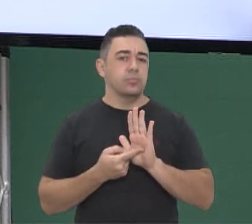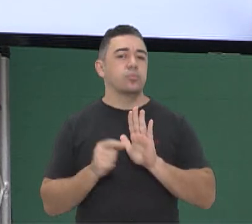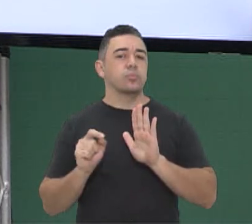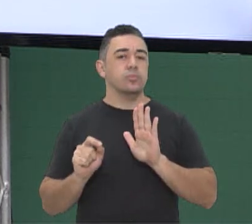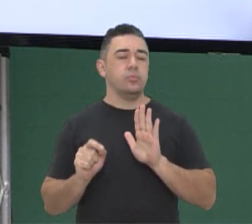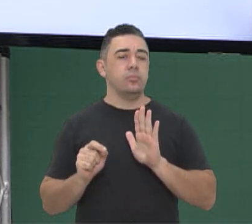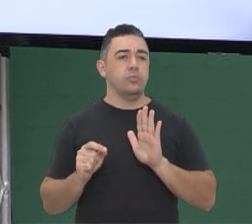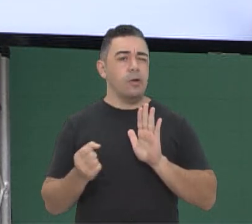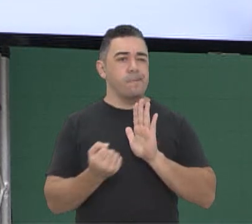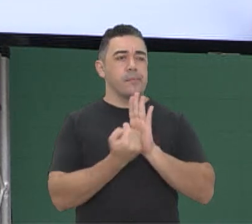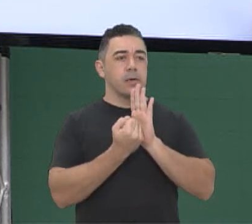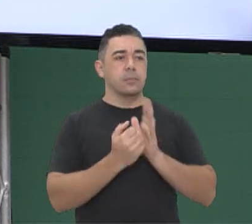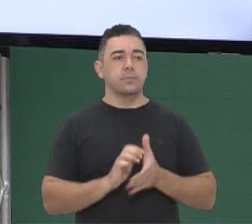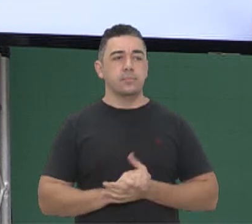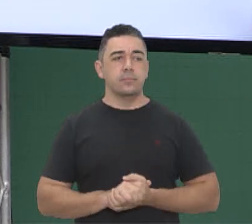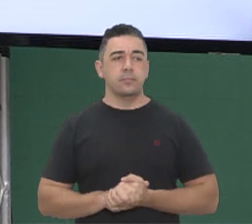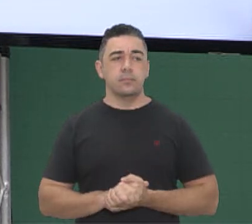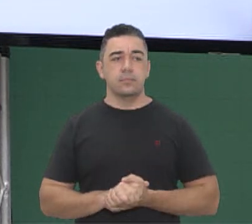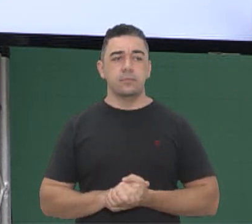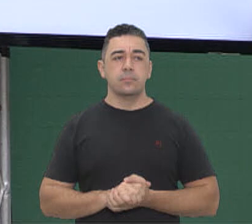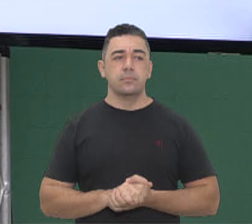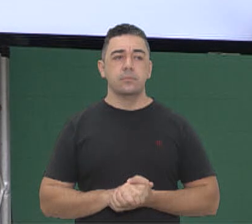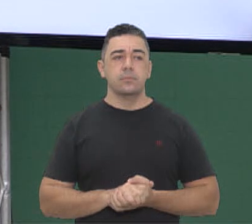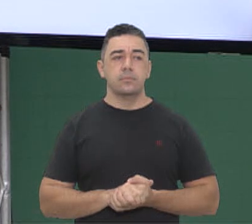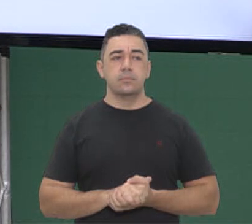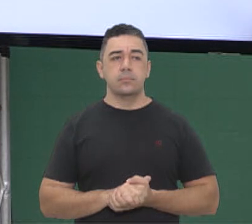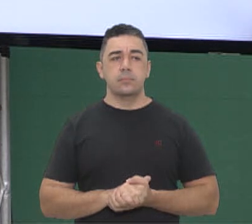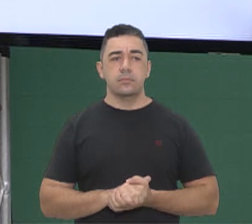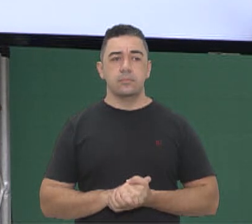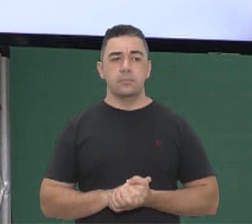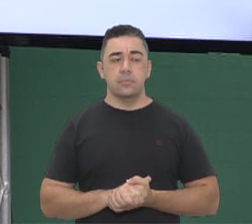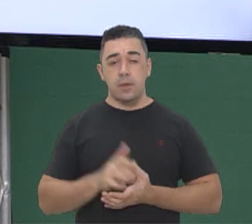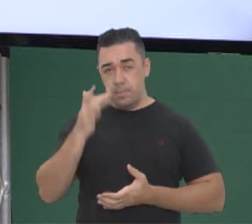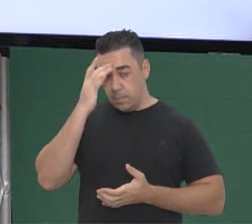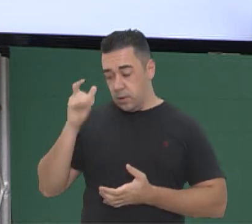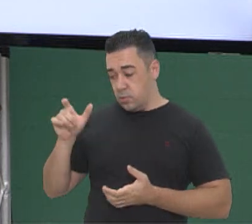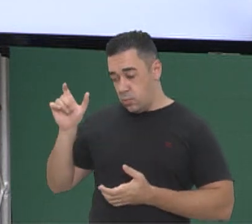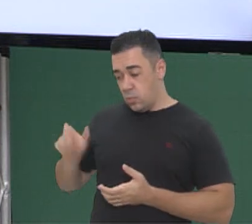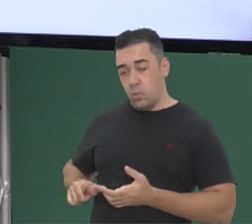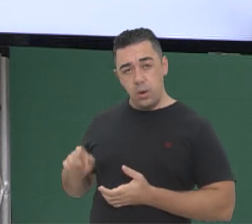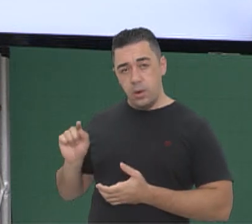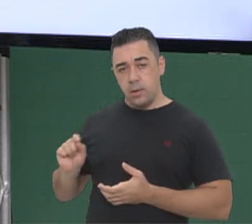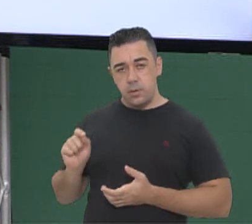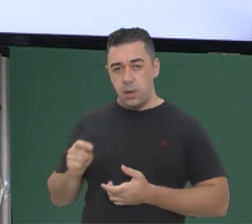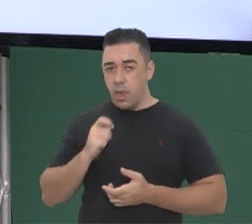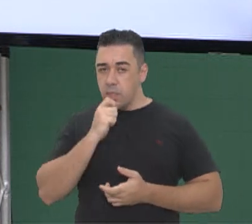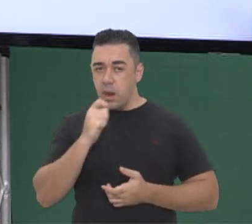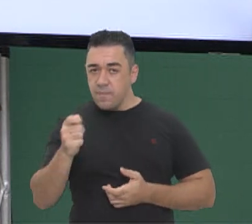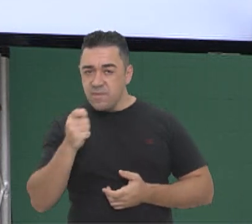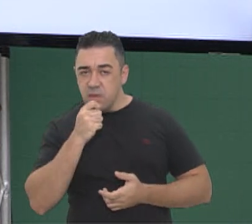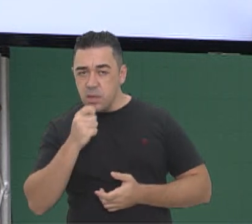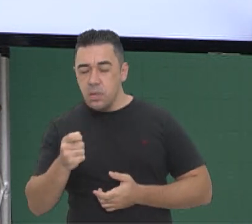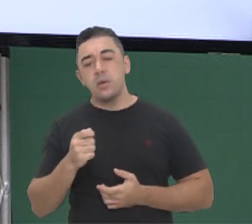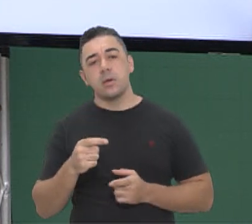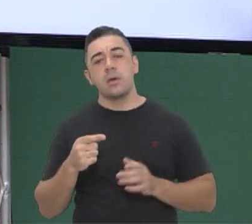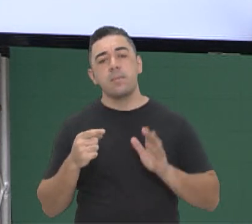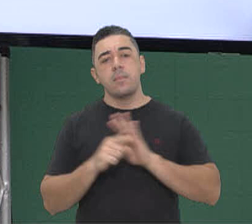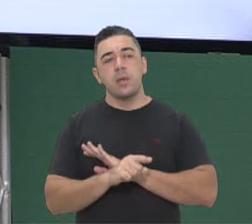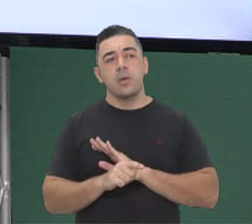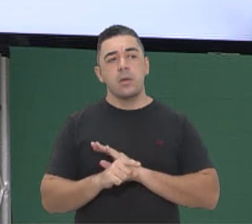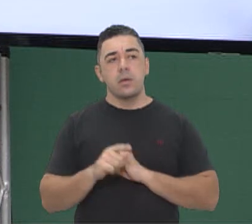apontou o Seda a la agência andina. Então, uma pessoa que aparece entrevistada e aqui